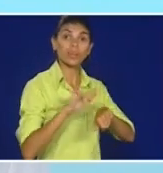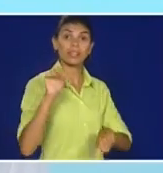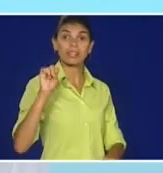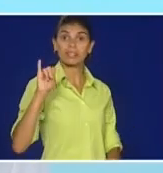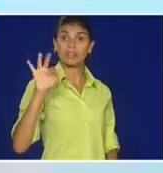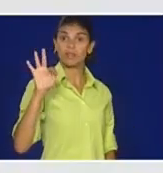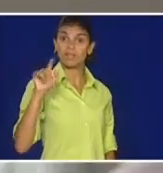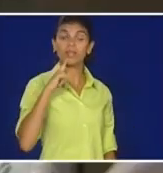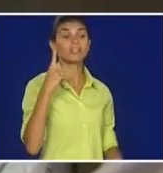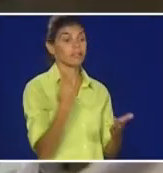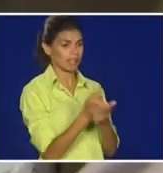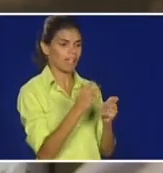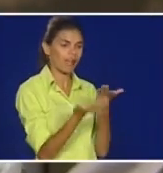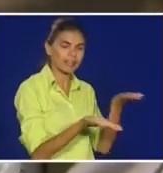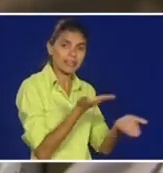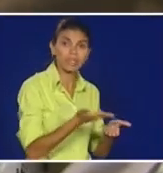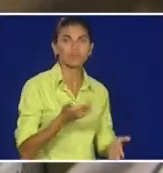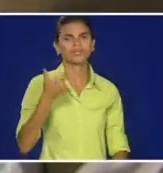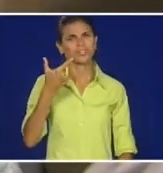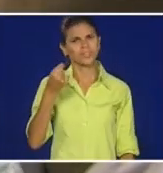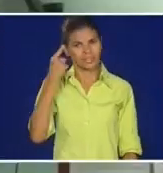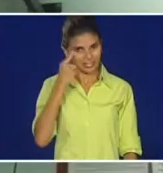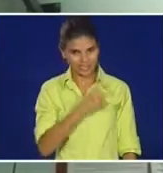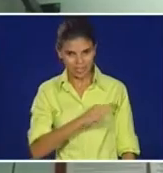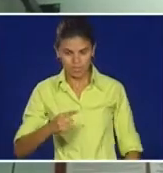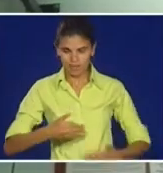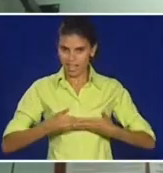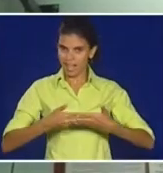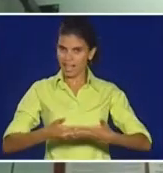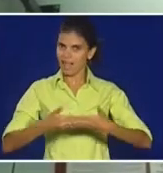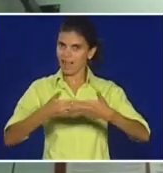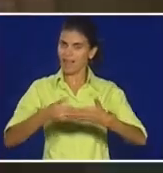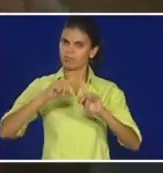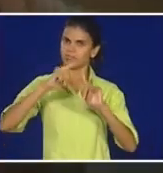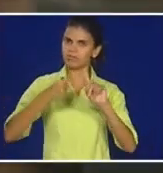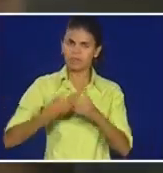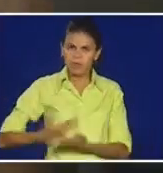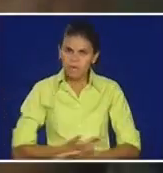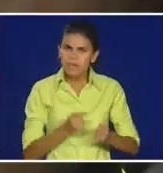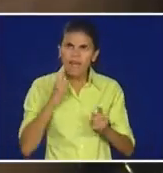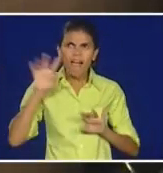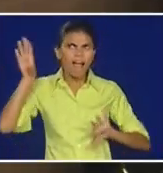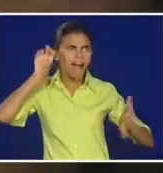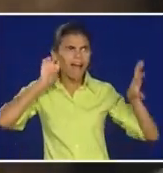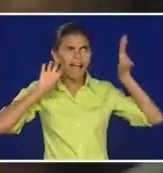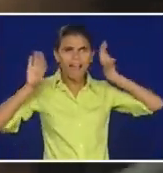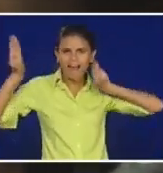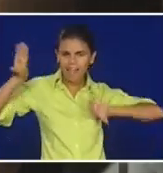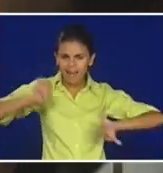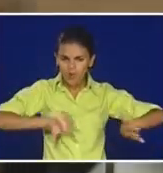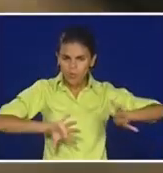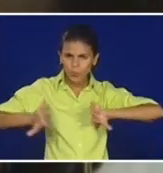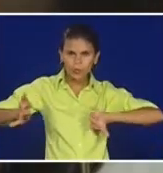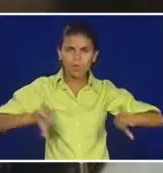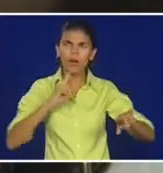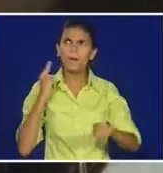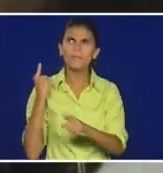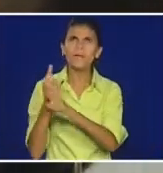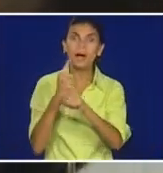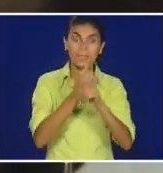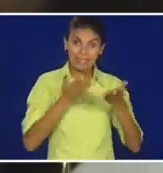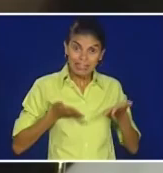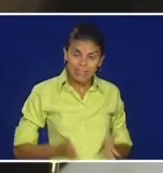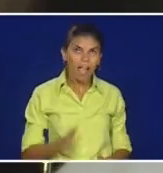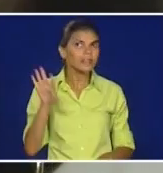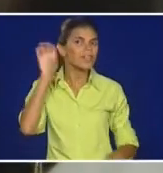sífilis, podemos tratar. A partir da 20ª semana de gestação, o bebê já é capaz de escutar. Quando nasce, já